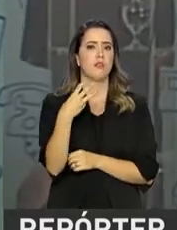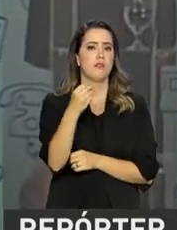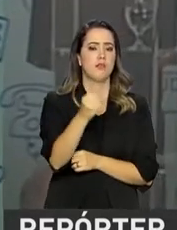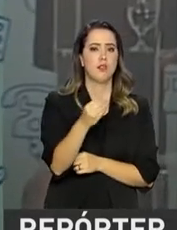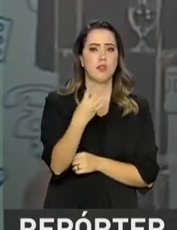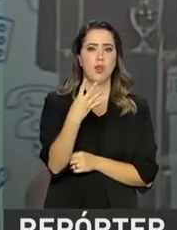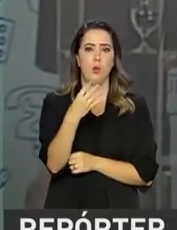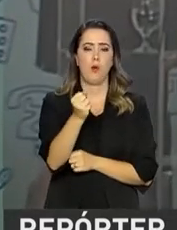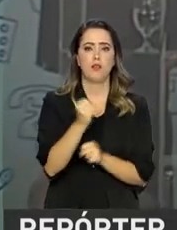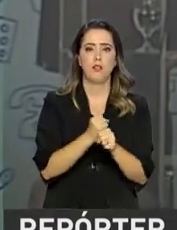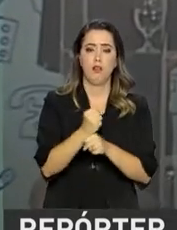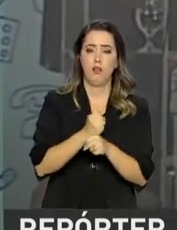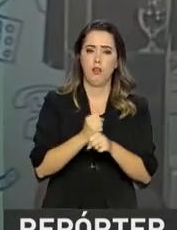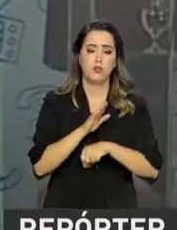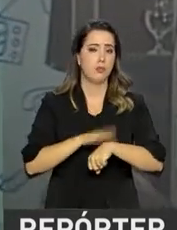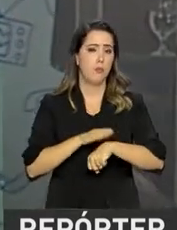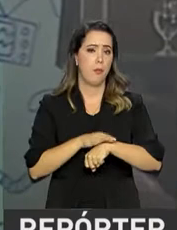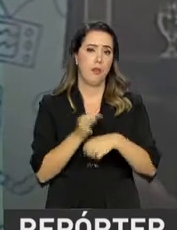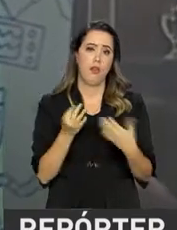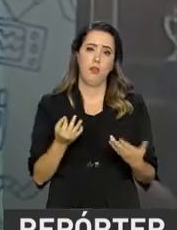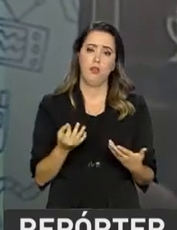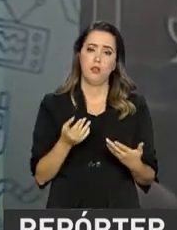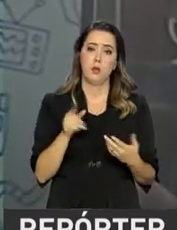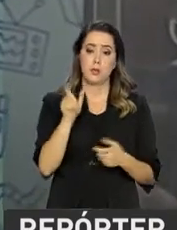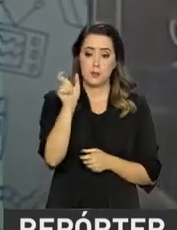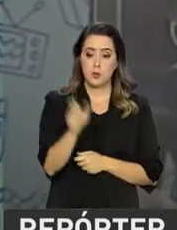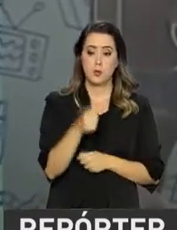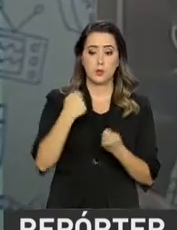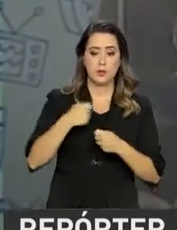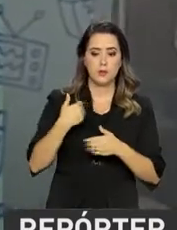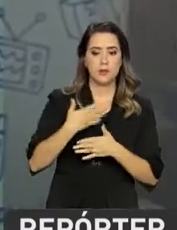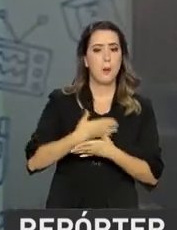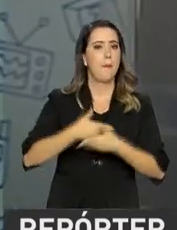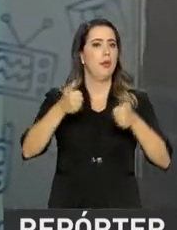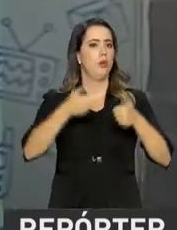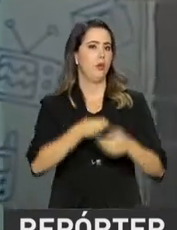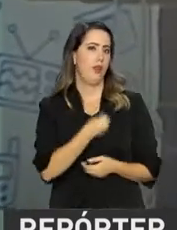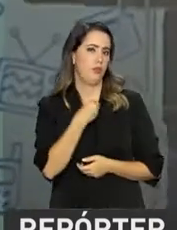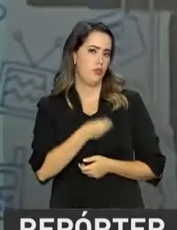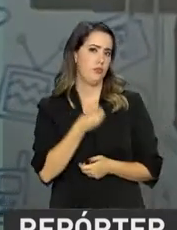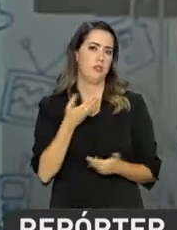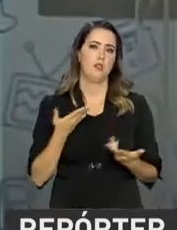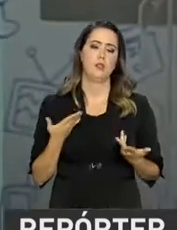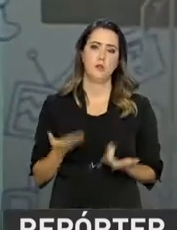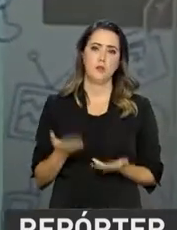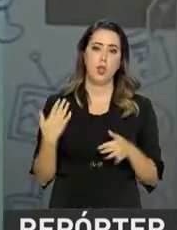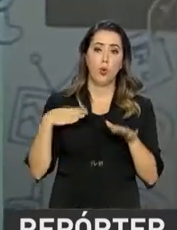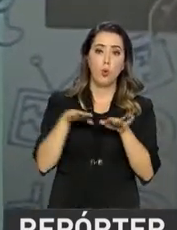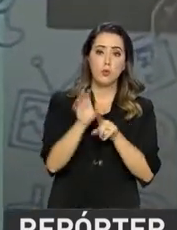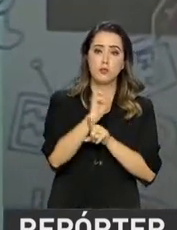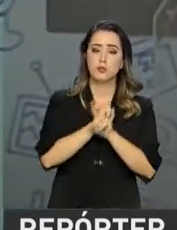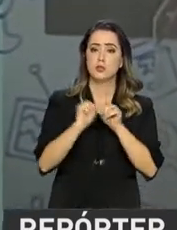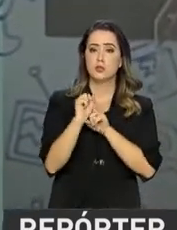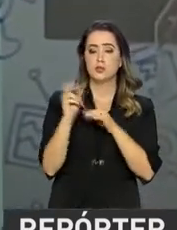anos. Num dado momento, as pessoas têm que progredir, ou seja, a inclusão social se dá